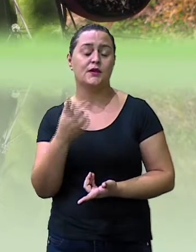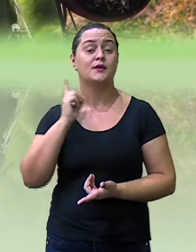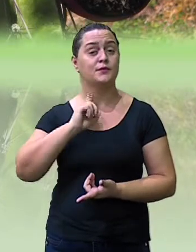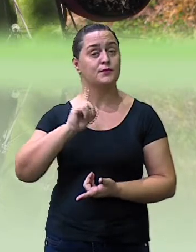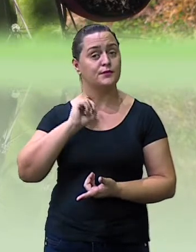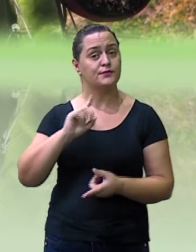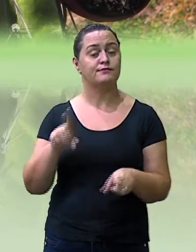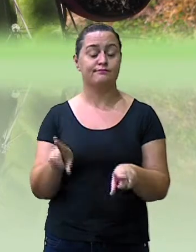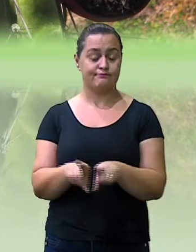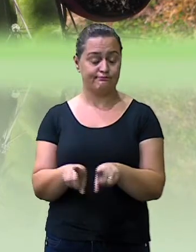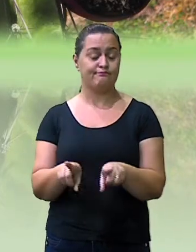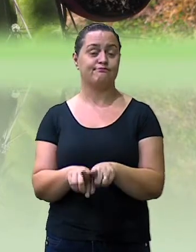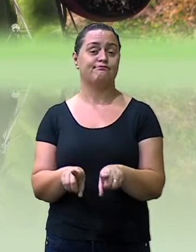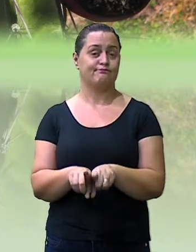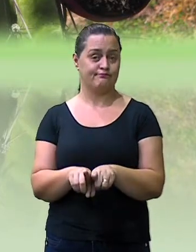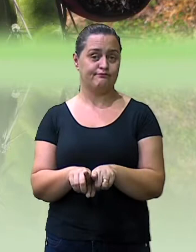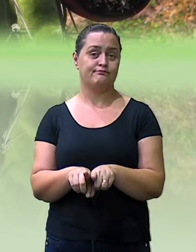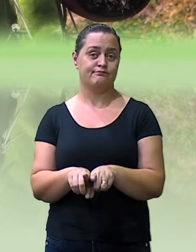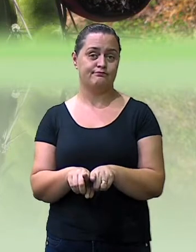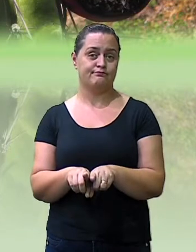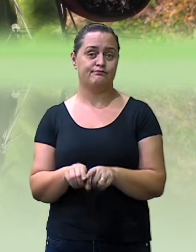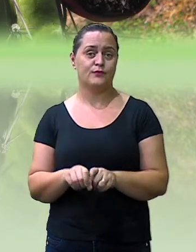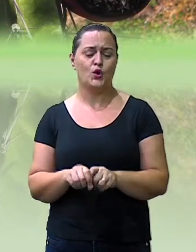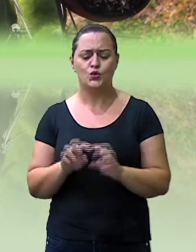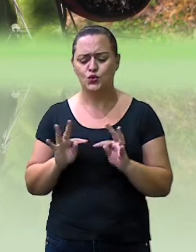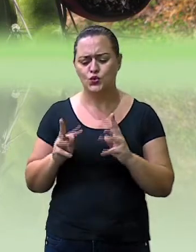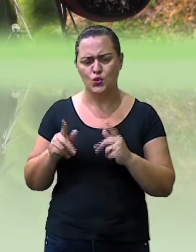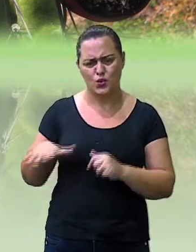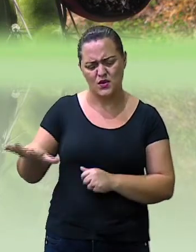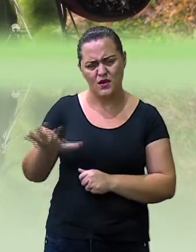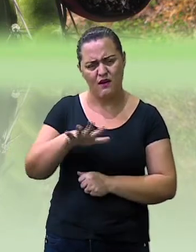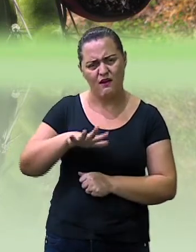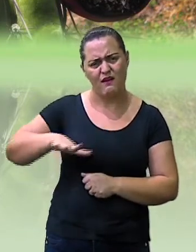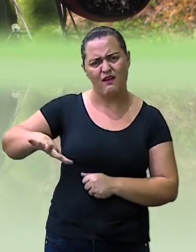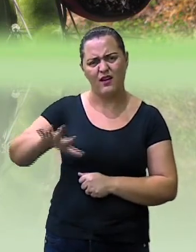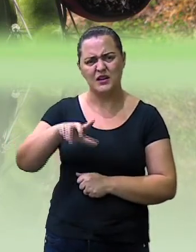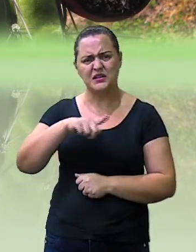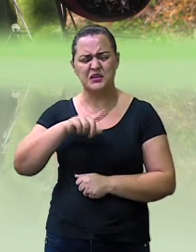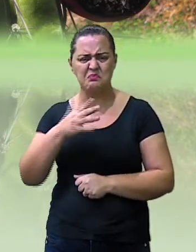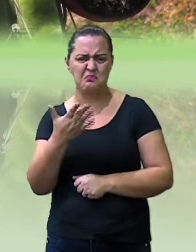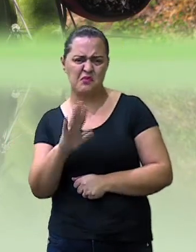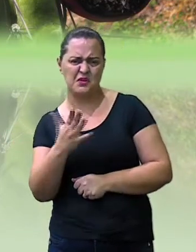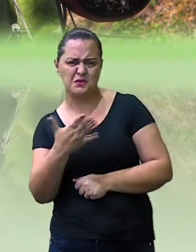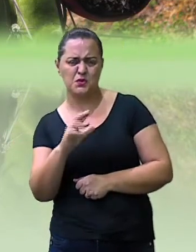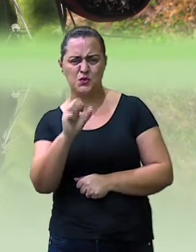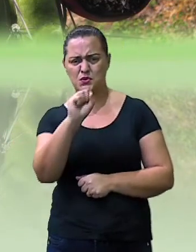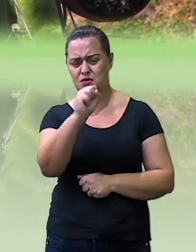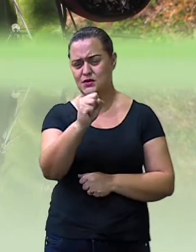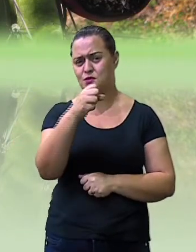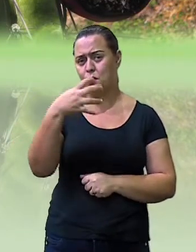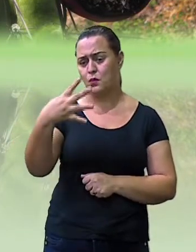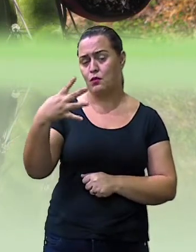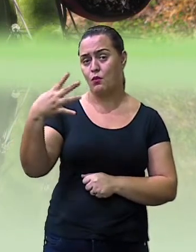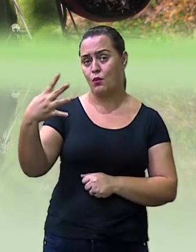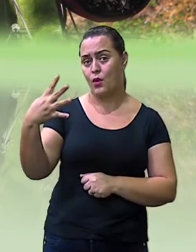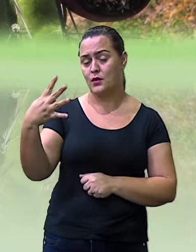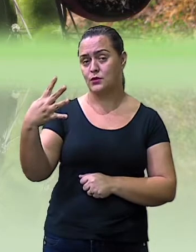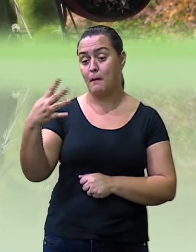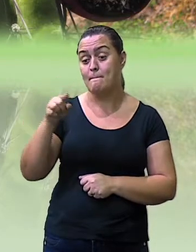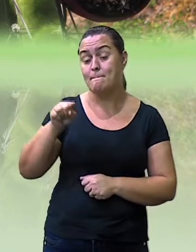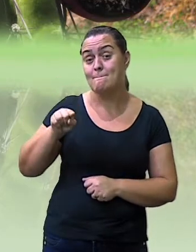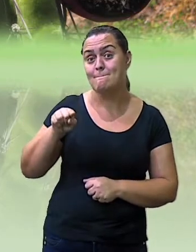disso? Toda essa área abrange cerca de 844